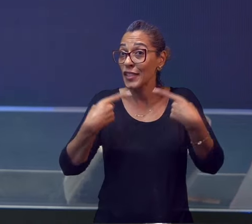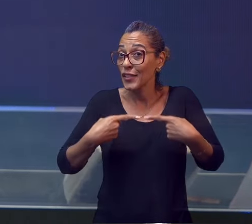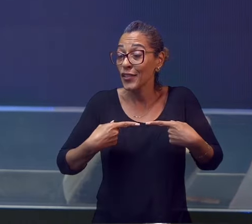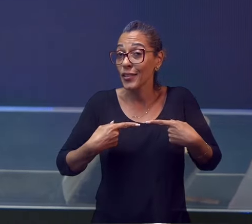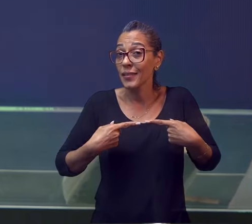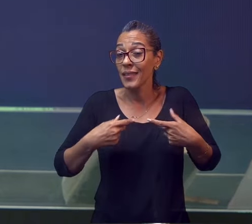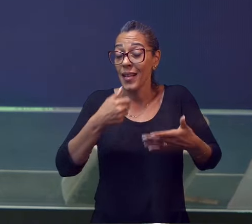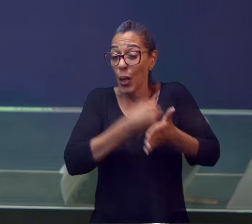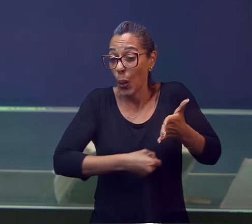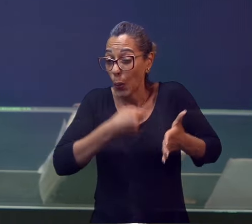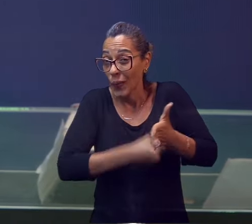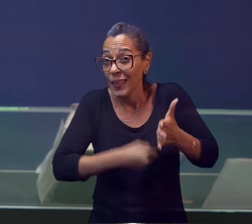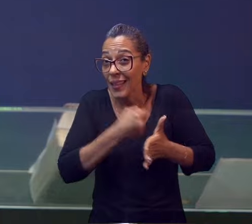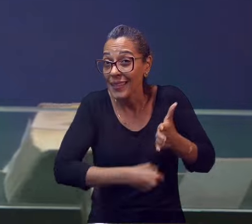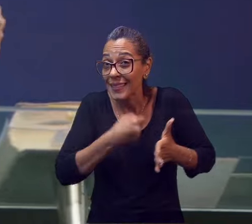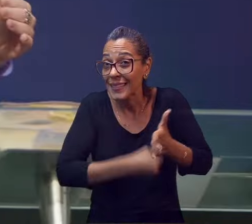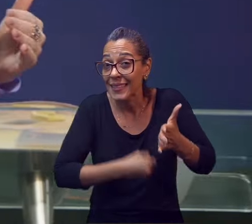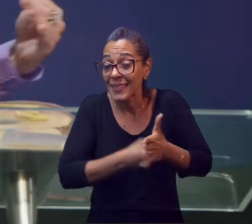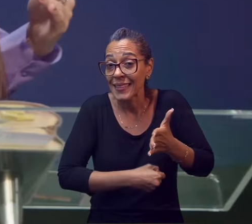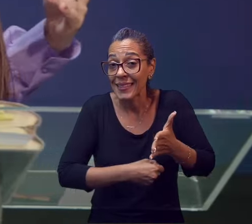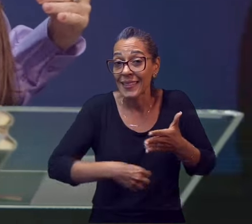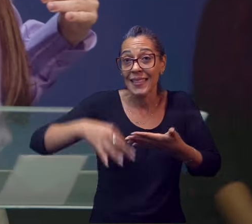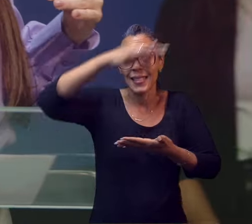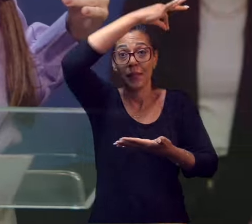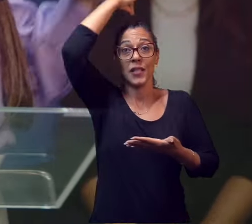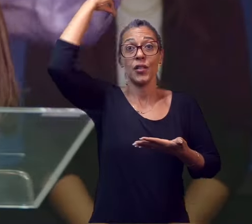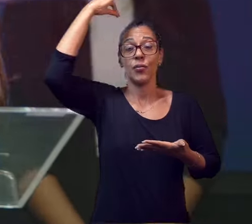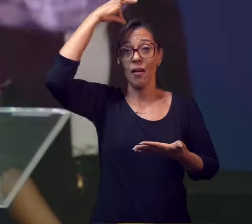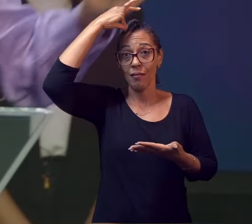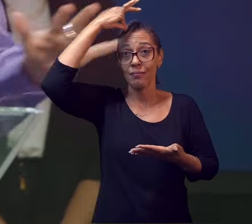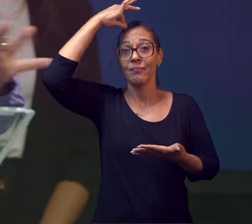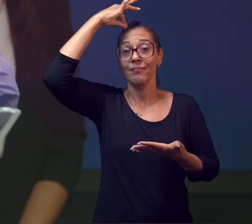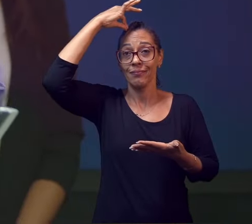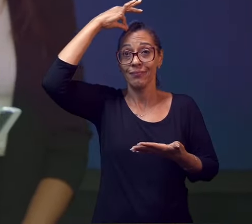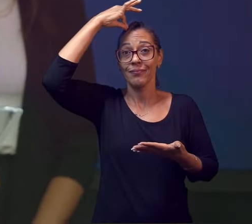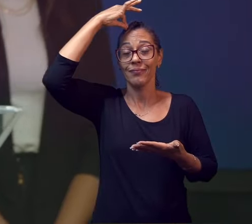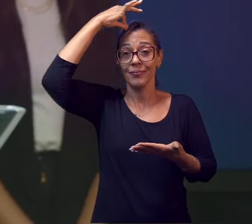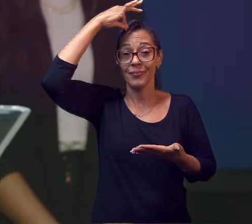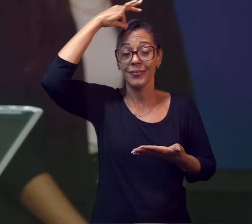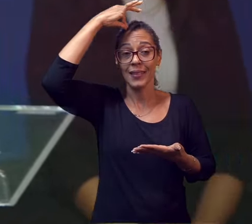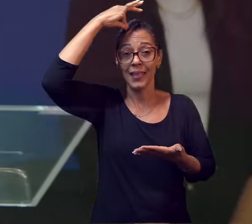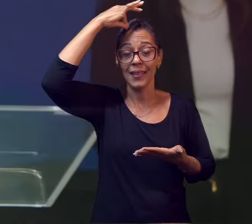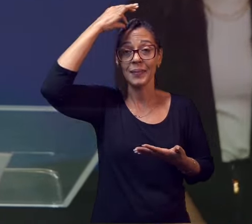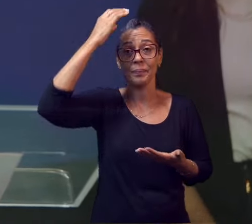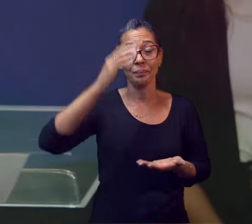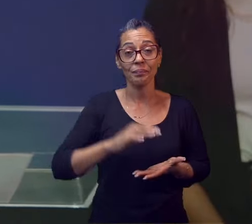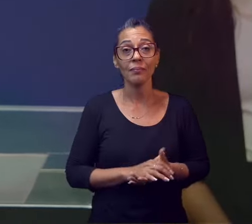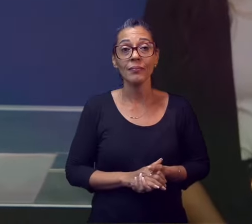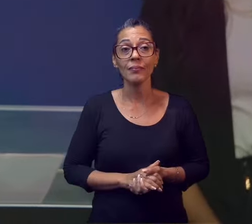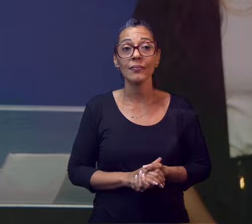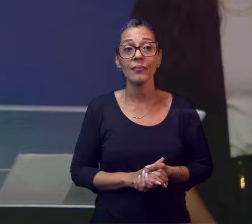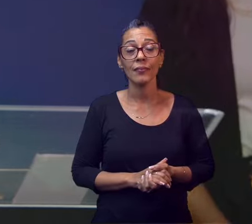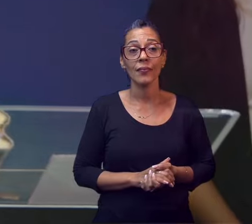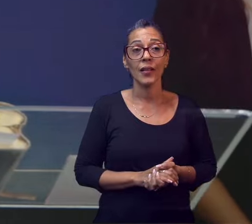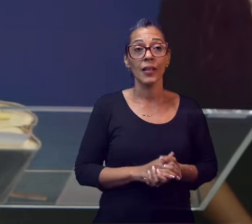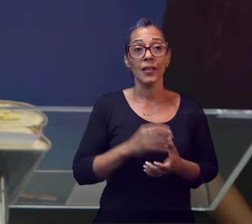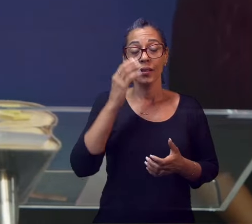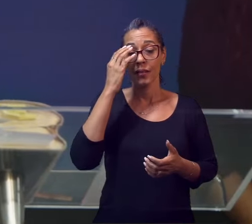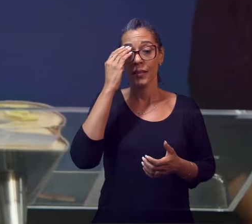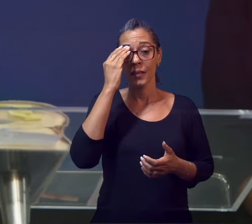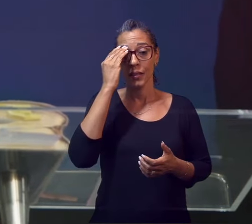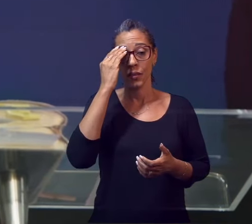o que está em jogo e muito mais do que ideologias o que está